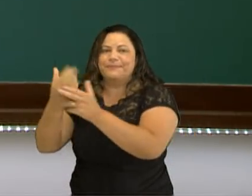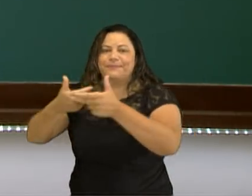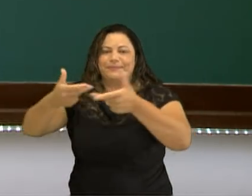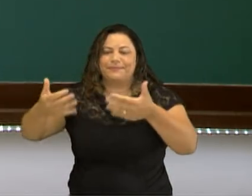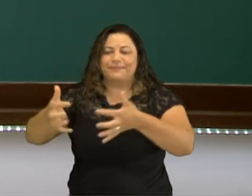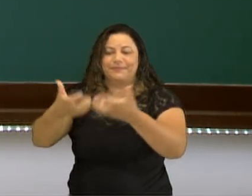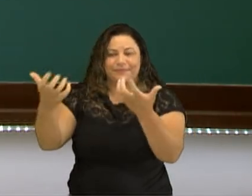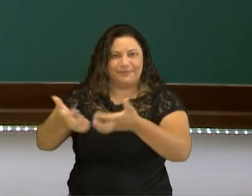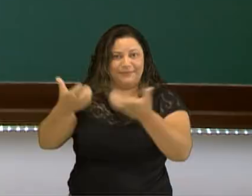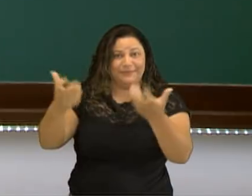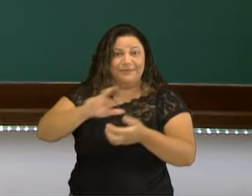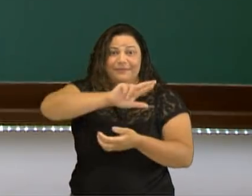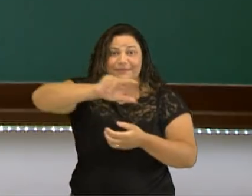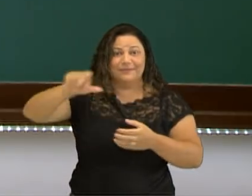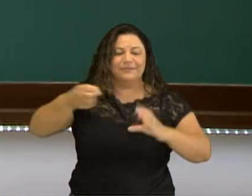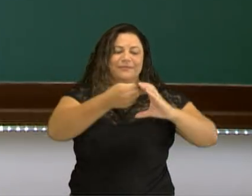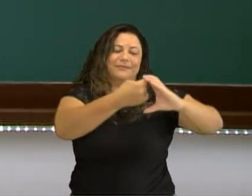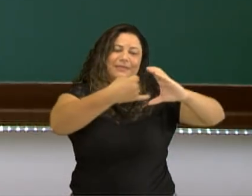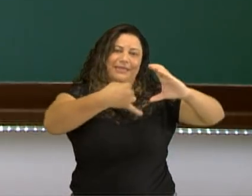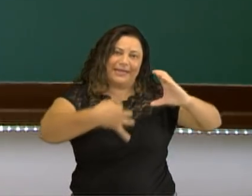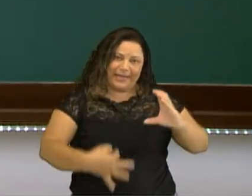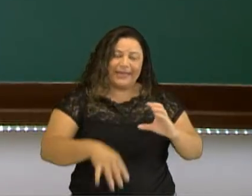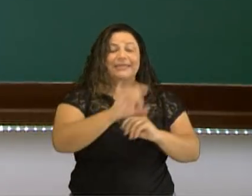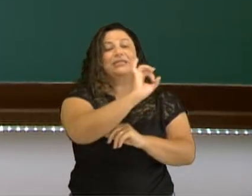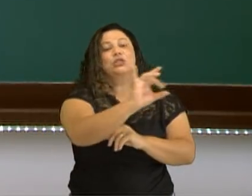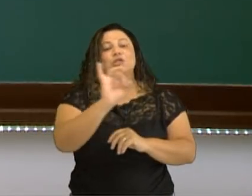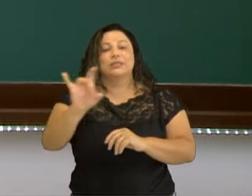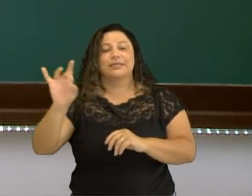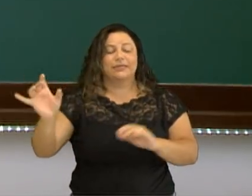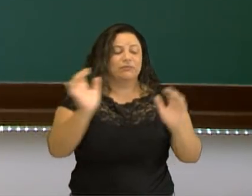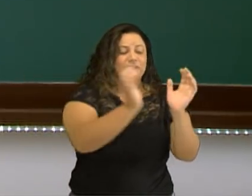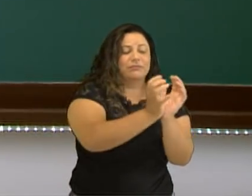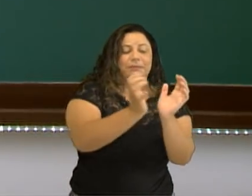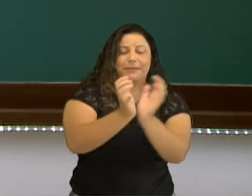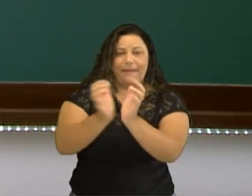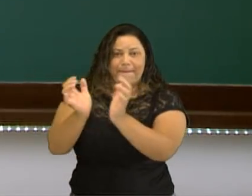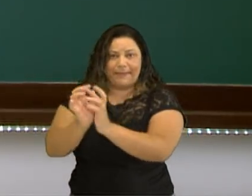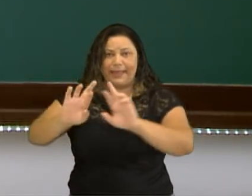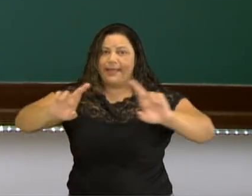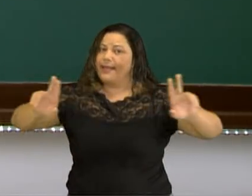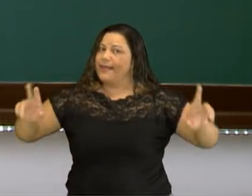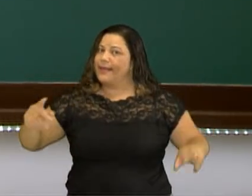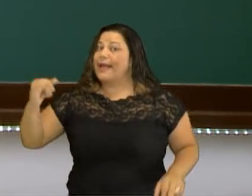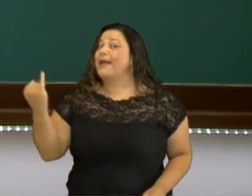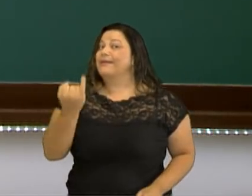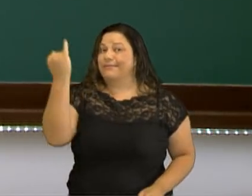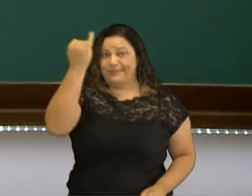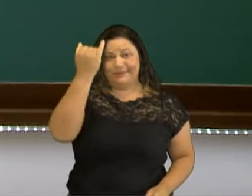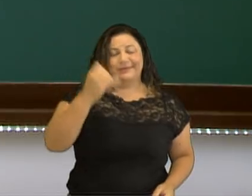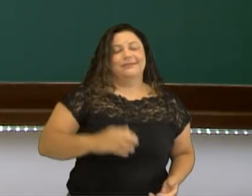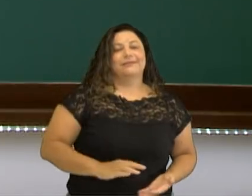deles. E esse processo de classificação é muito importante. Vamos entender o porquê.